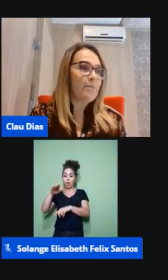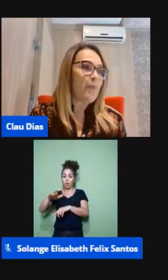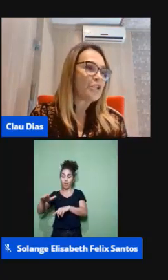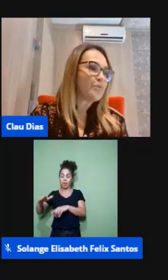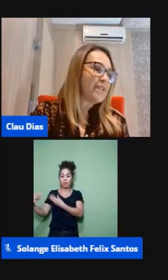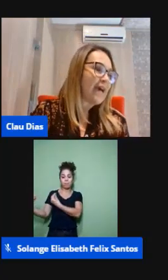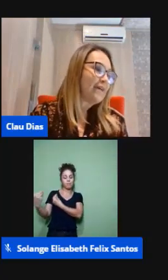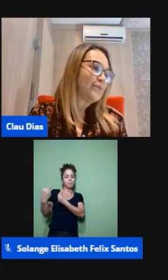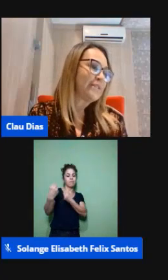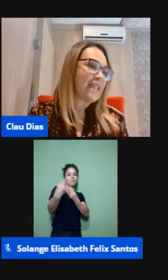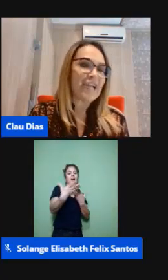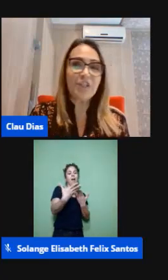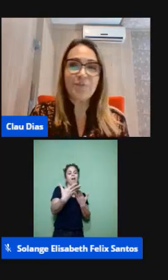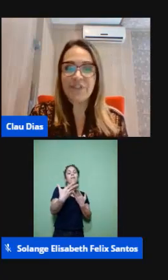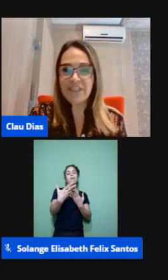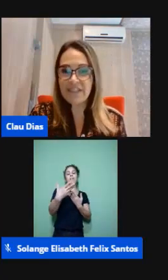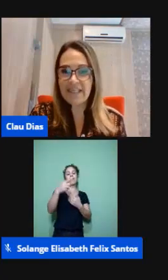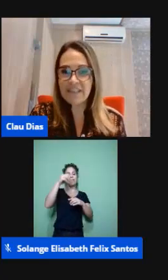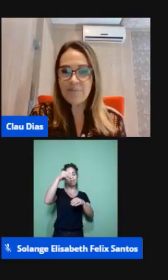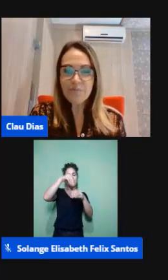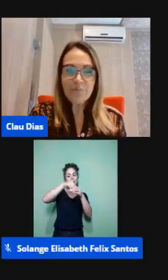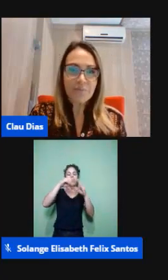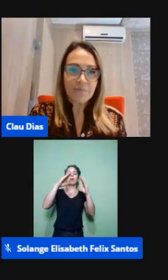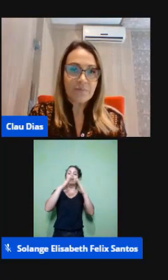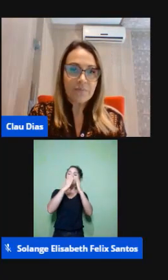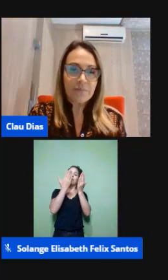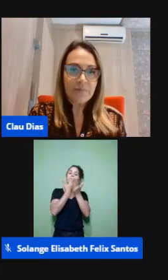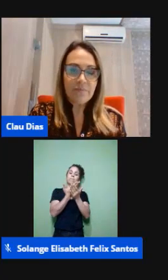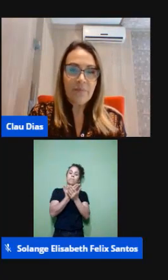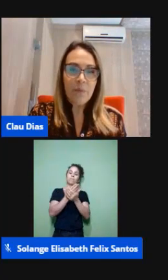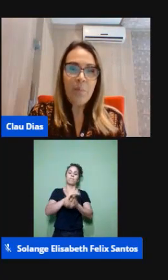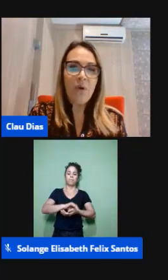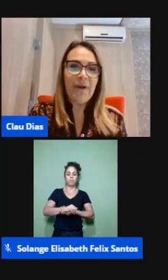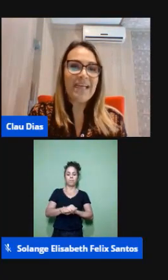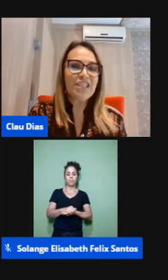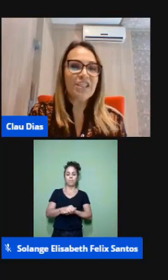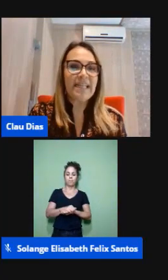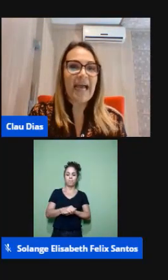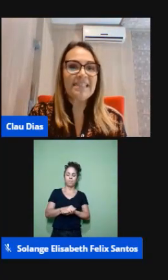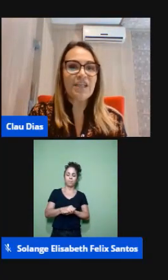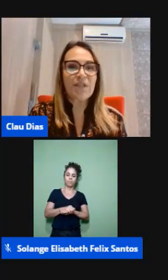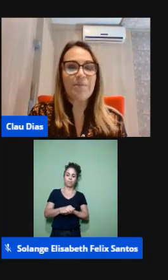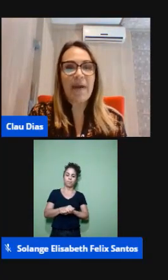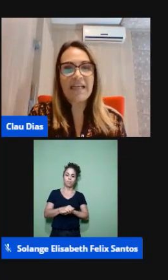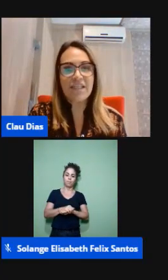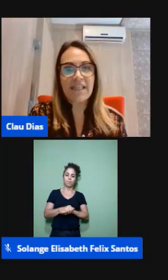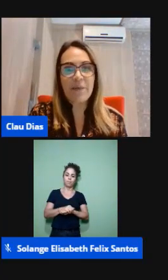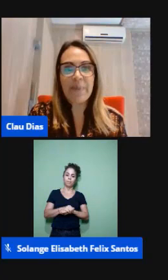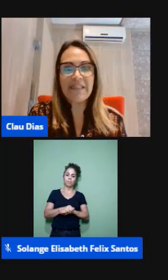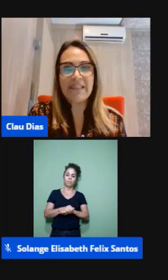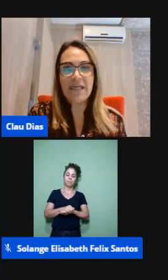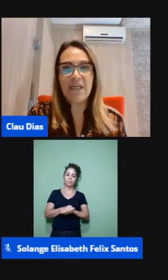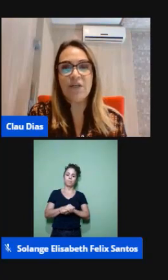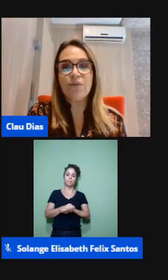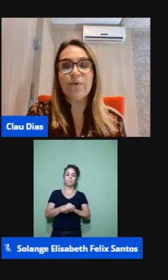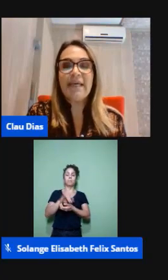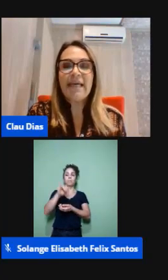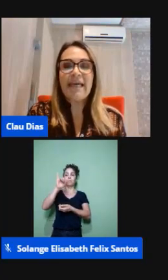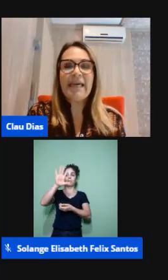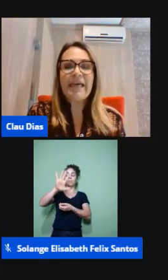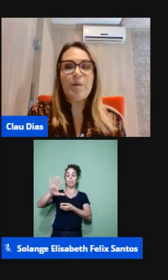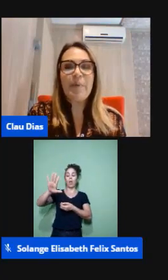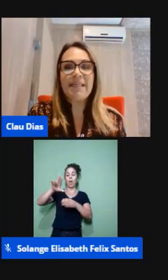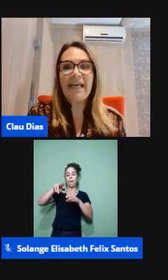infantil. Pode mudar o slide, por gentileza? Bom, aí a gente traz, né, outra imagem, né,